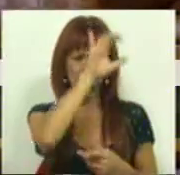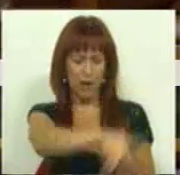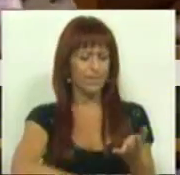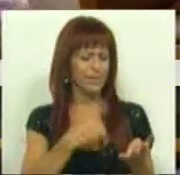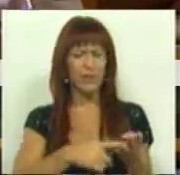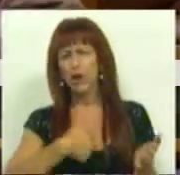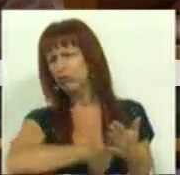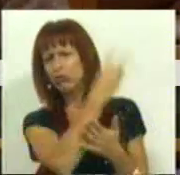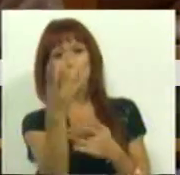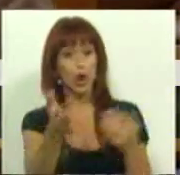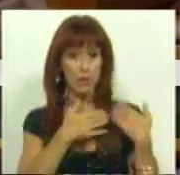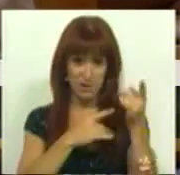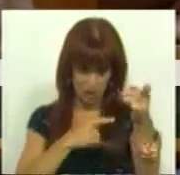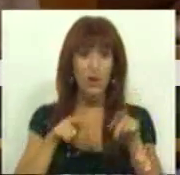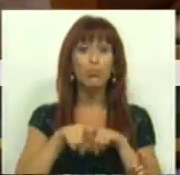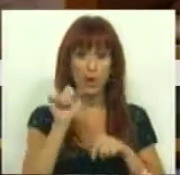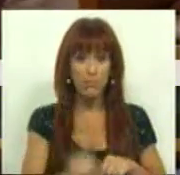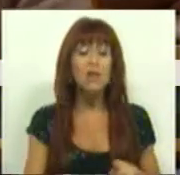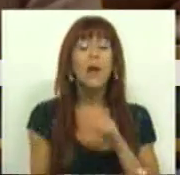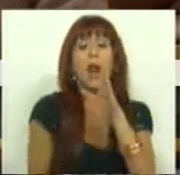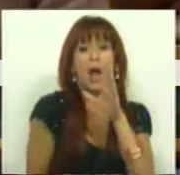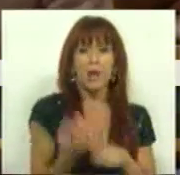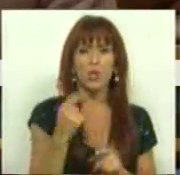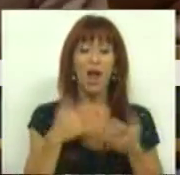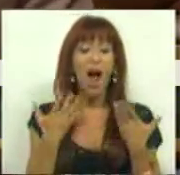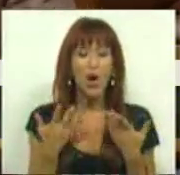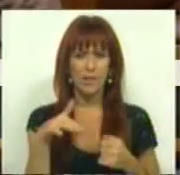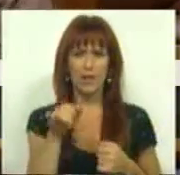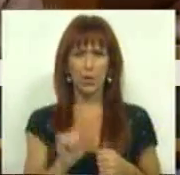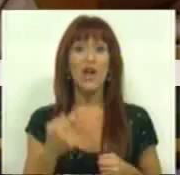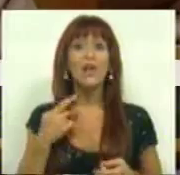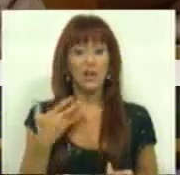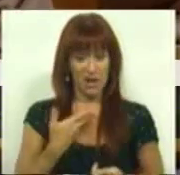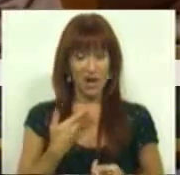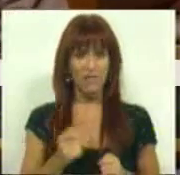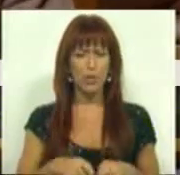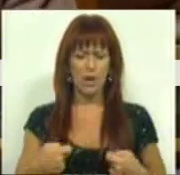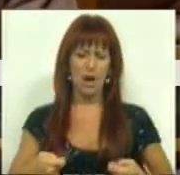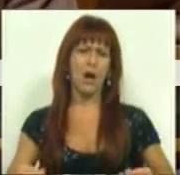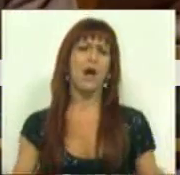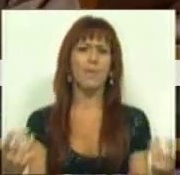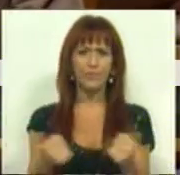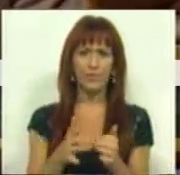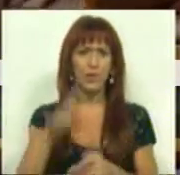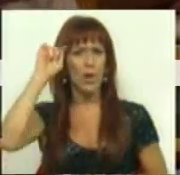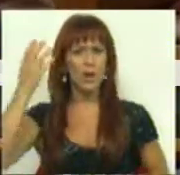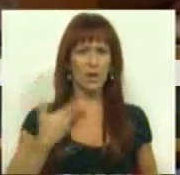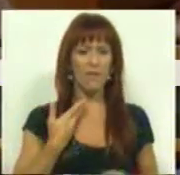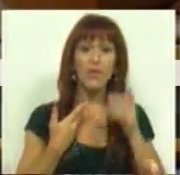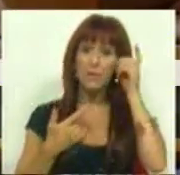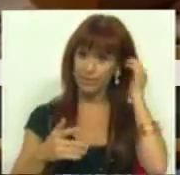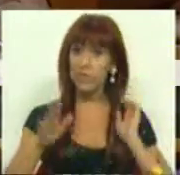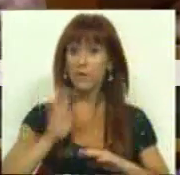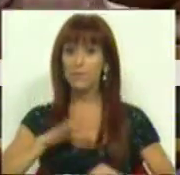Estado. Tudo isso é responsabilidade política na criação da atual situação de dívida e deslizamento do déficit. E